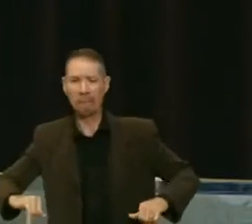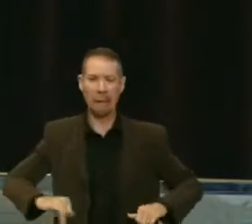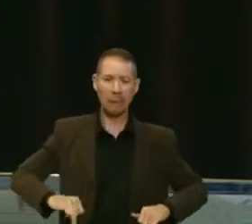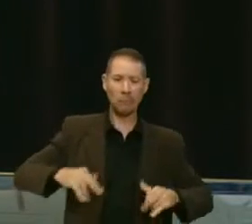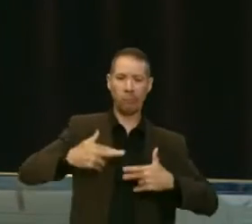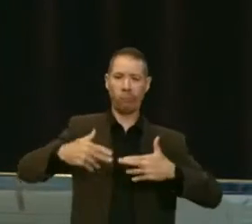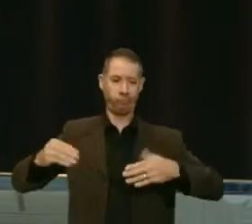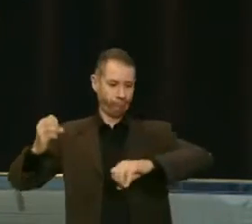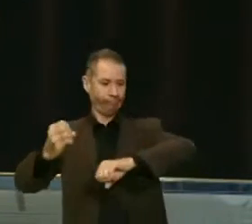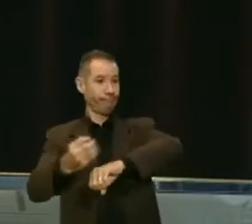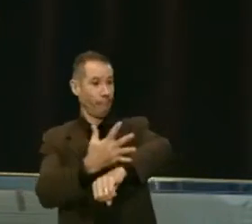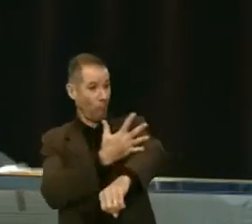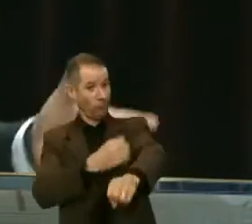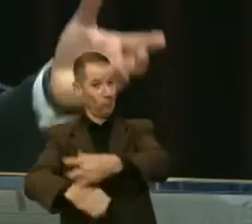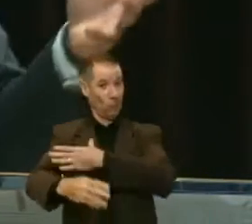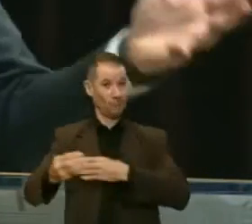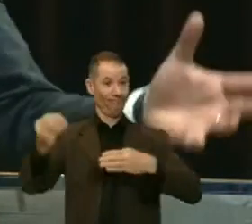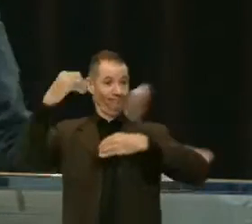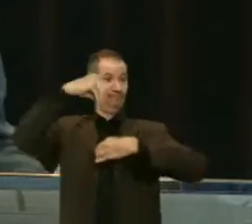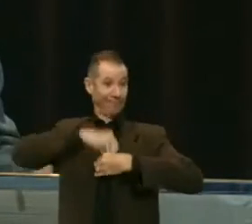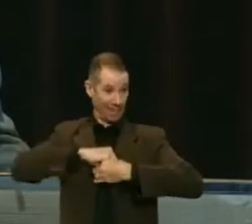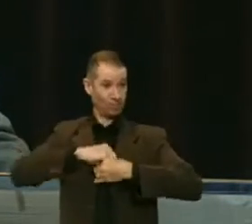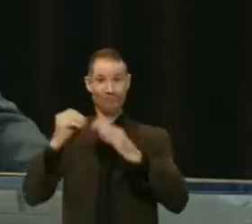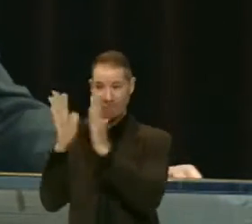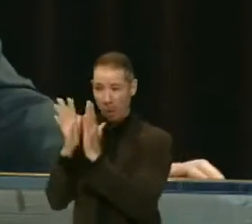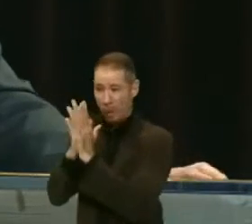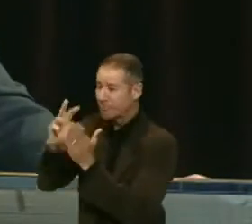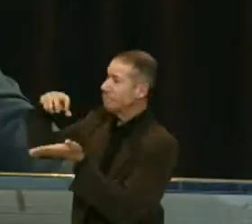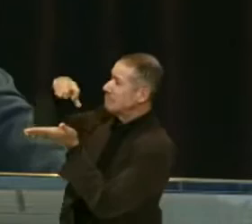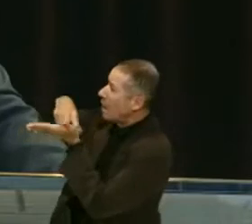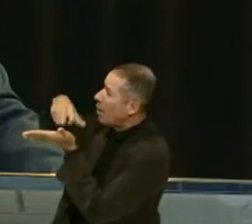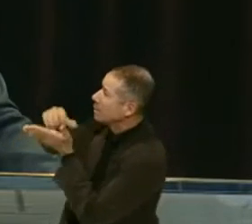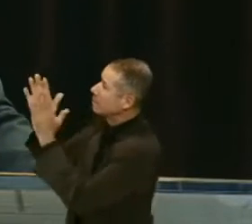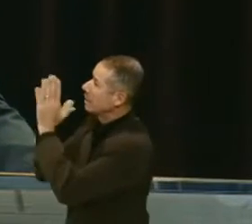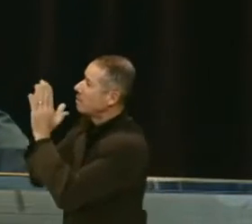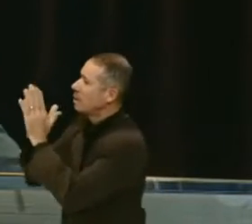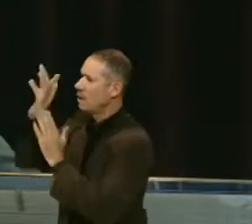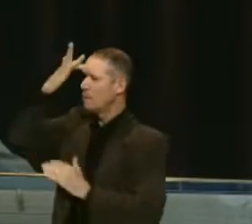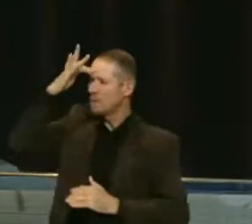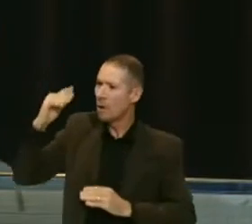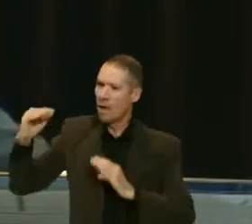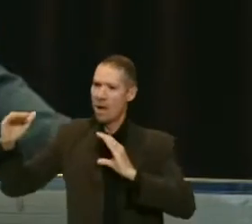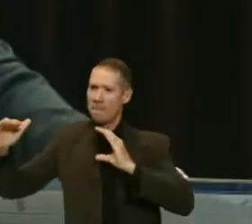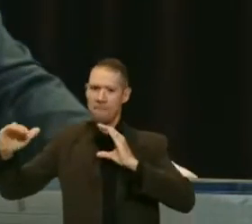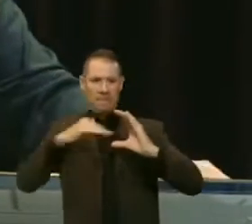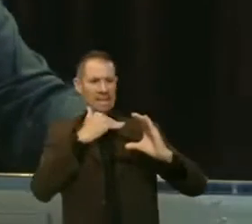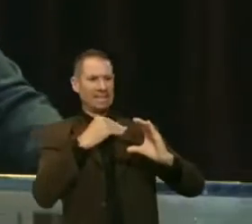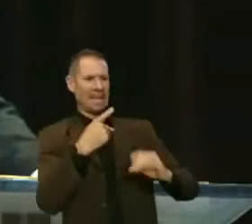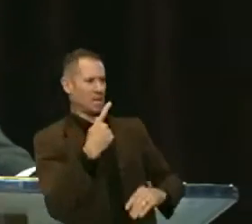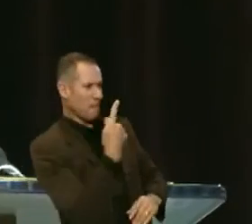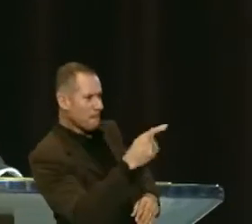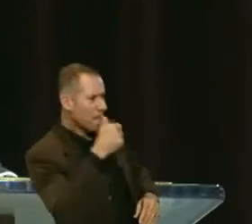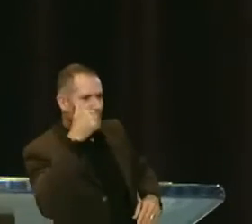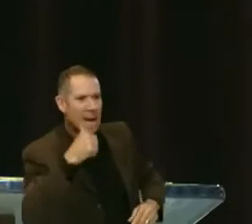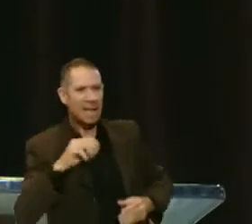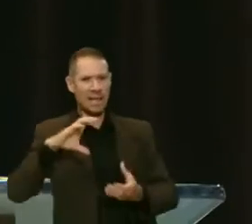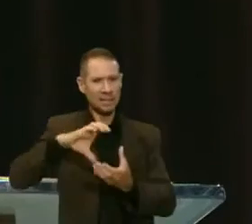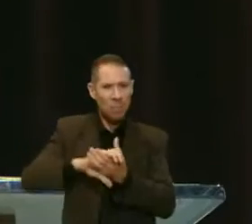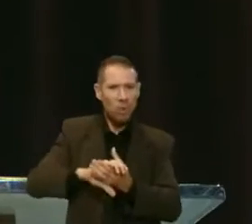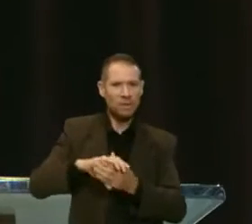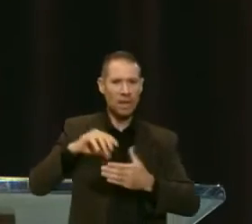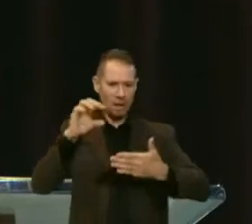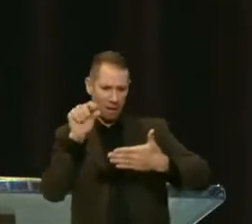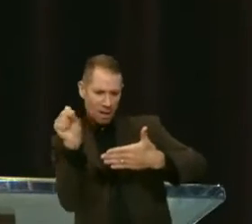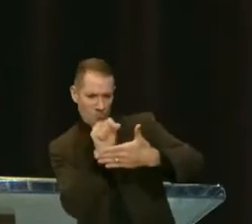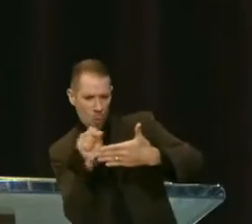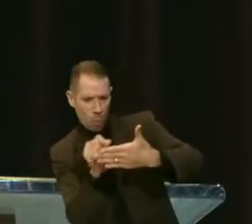machucados. Ela orando e clamando, e de repente alguém manda uma mensagem para ela, descrevendo as